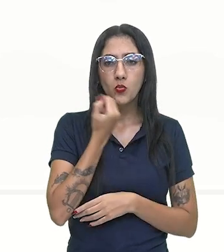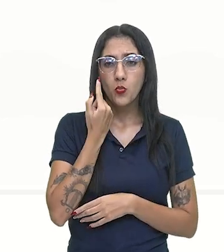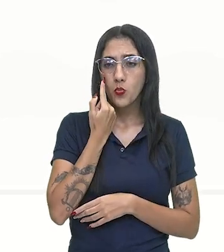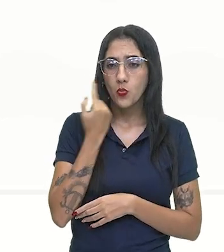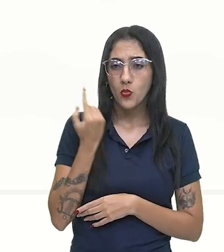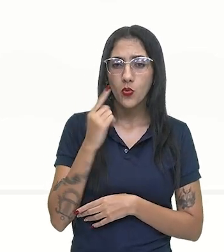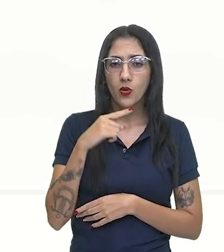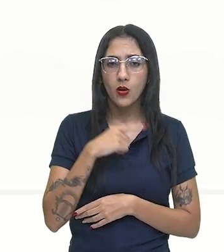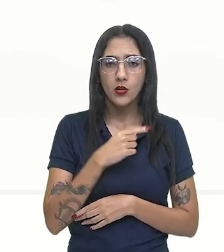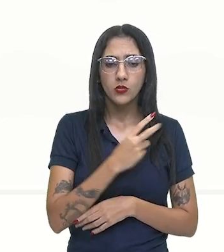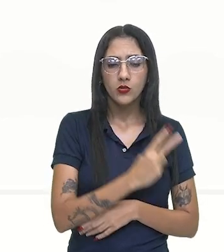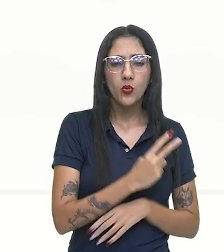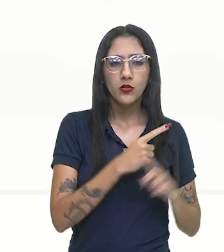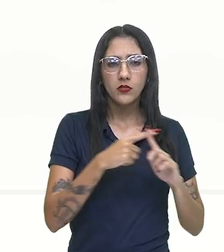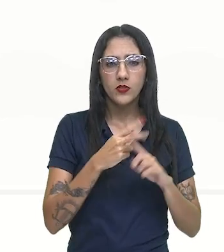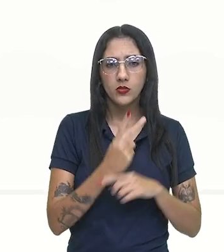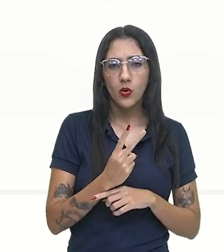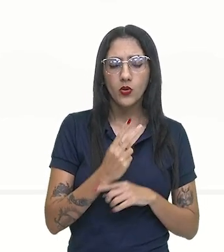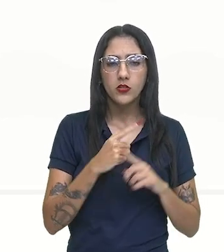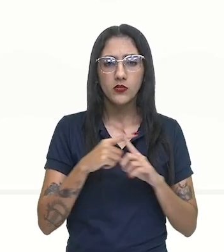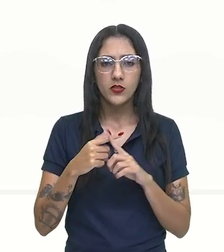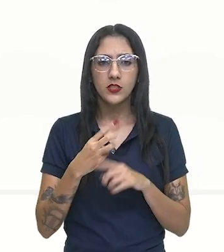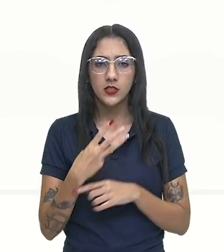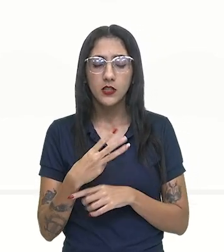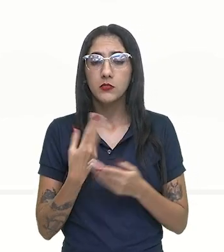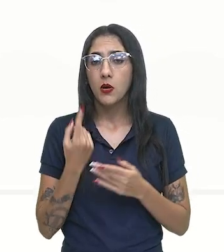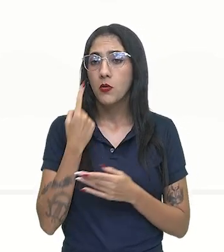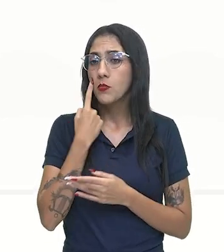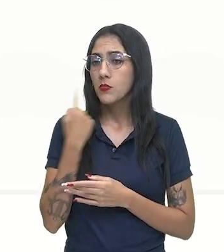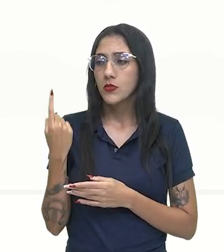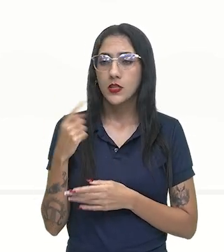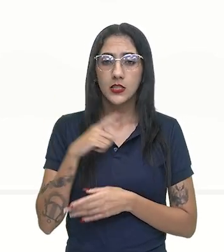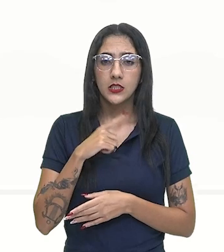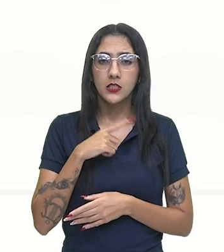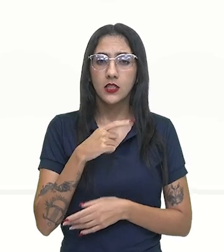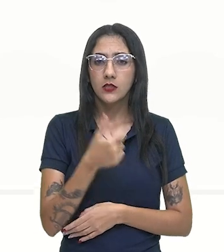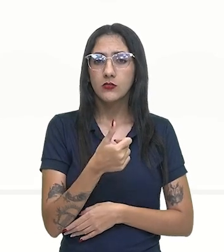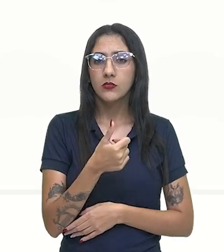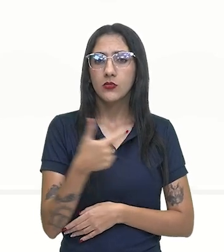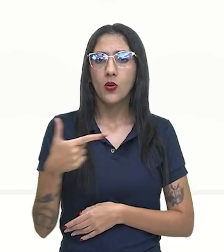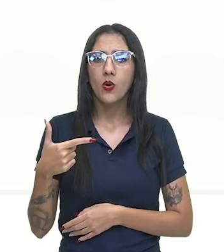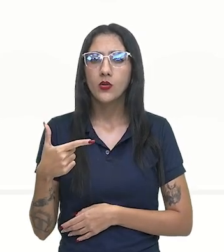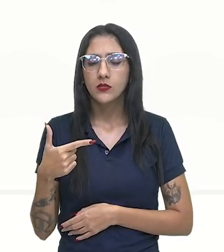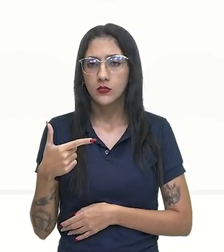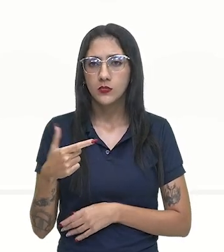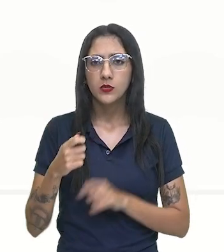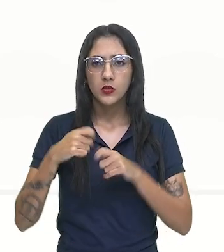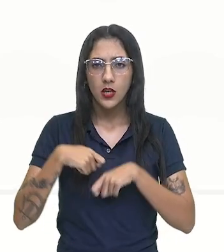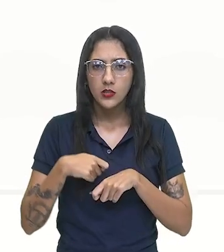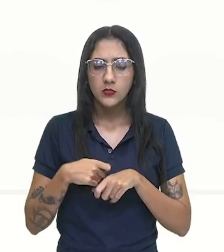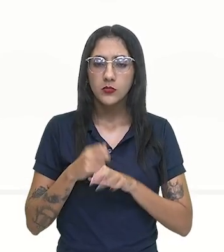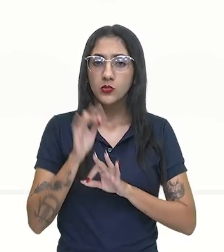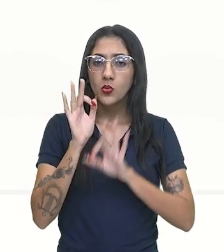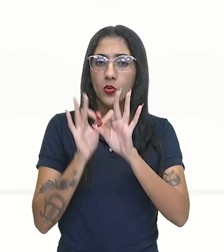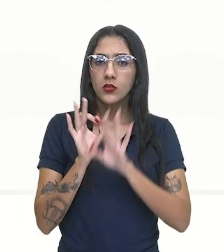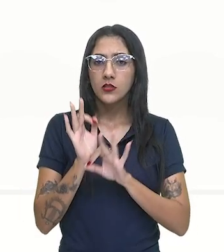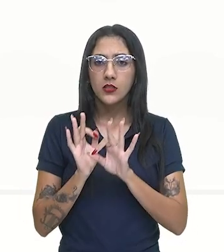ter, então, 12 possibilidades, tá, de montar um prato com